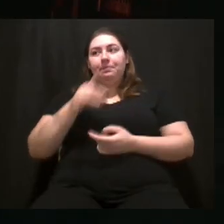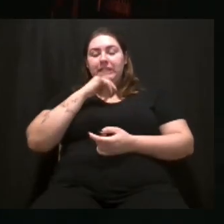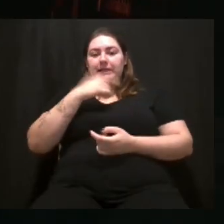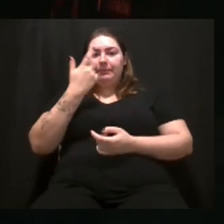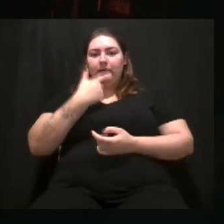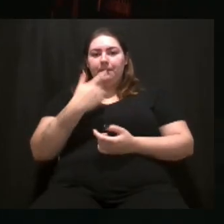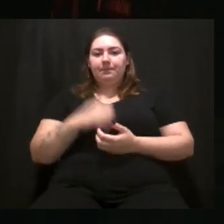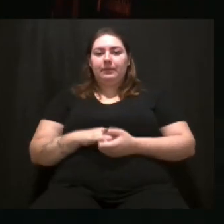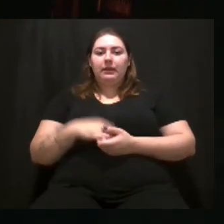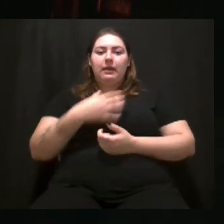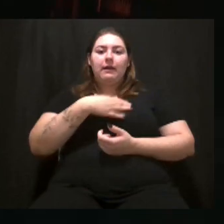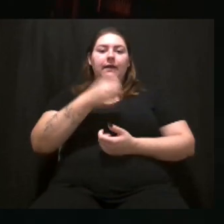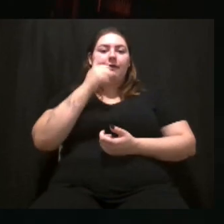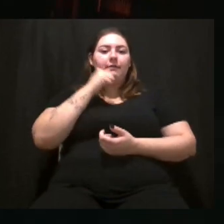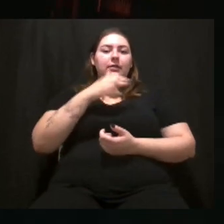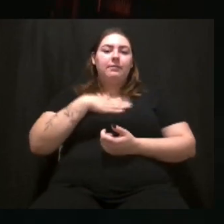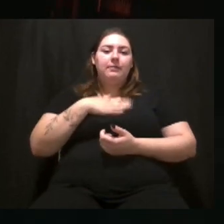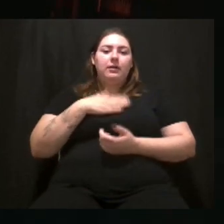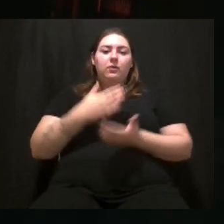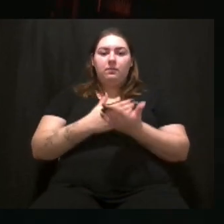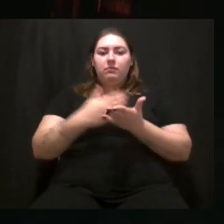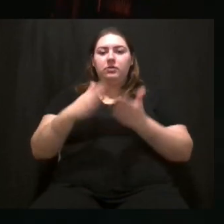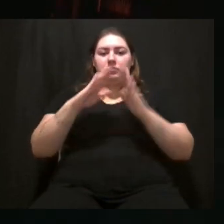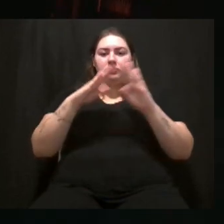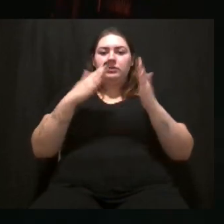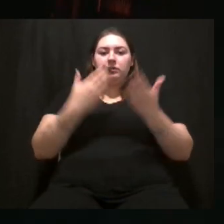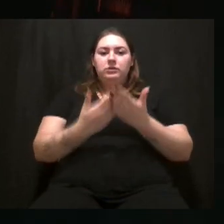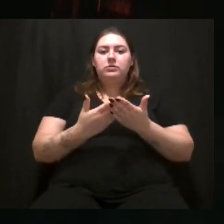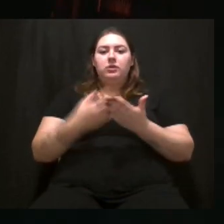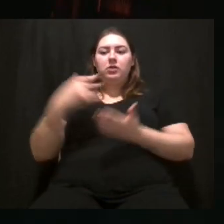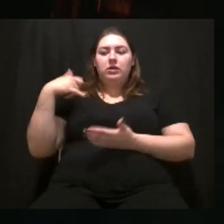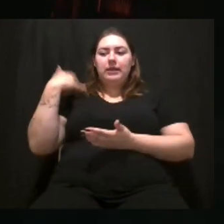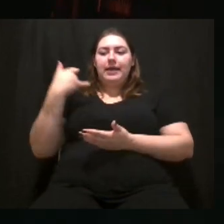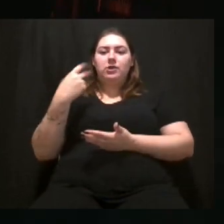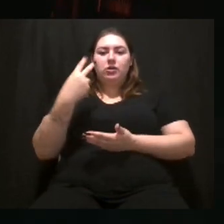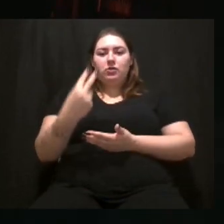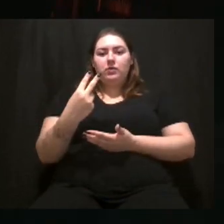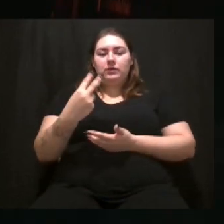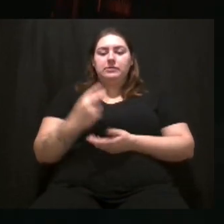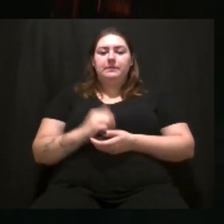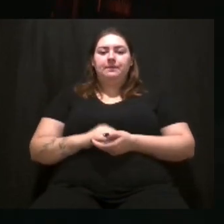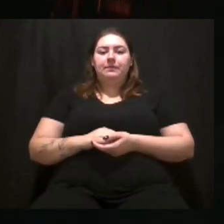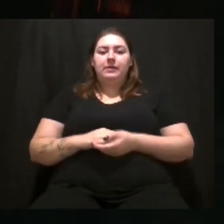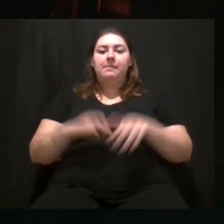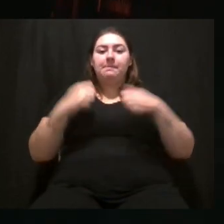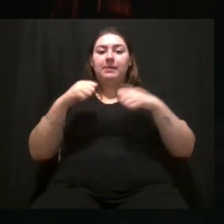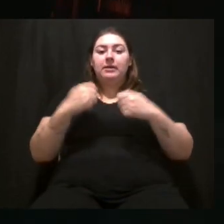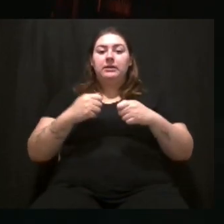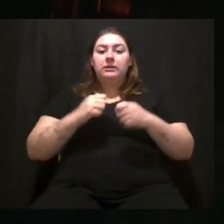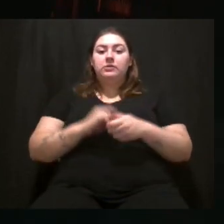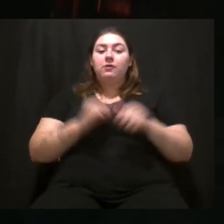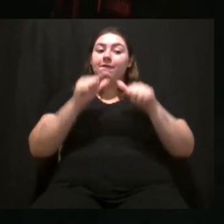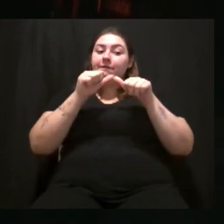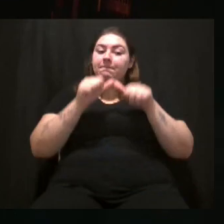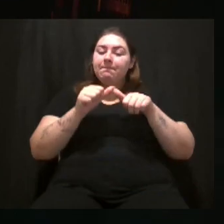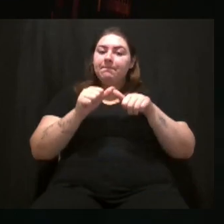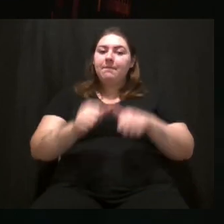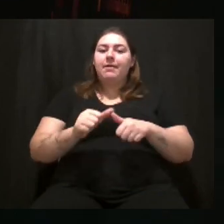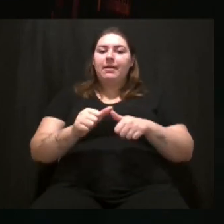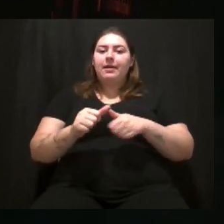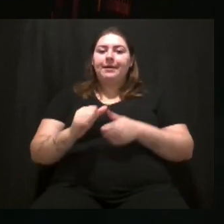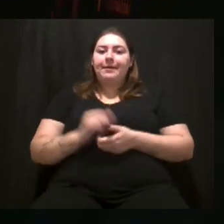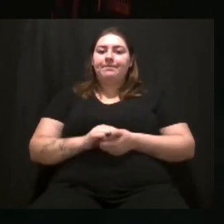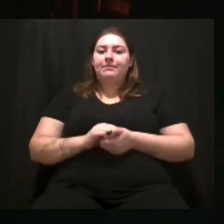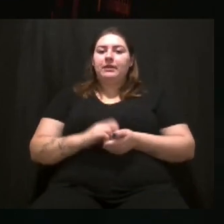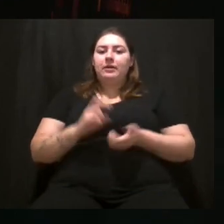anos, ela iniciou, né, atividade escolar, 2 aninhos, e ela precisou ficar integral. Então, eu entregava ela às